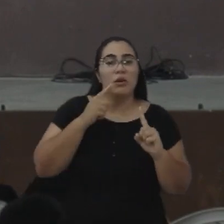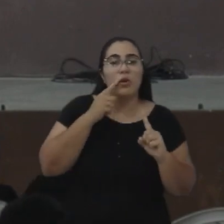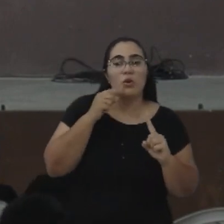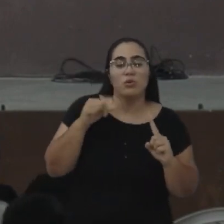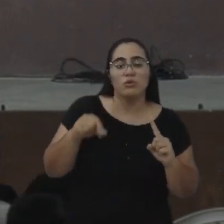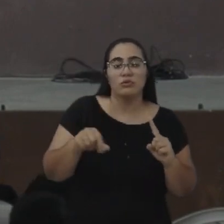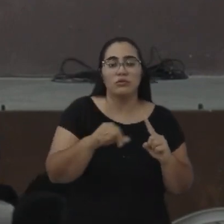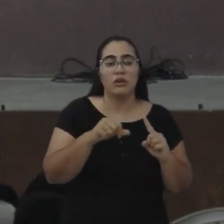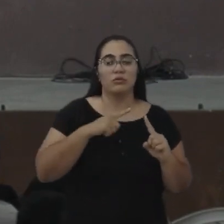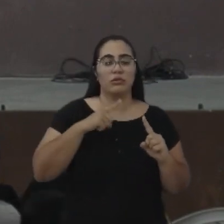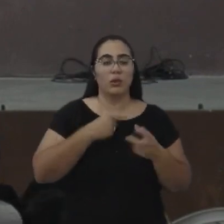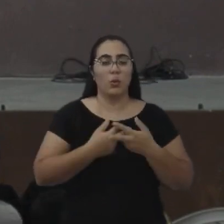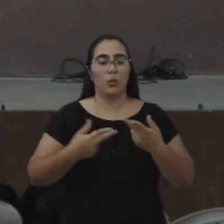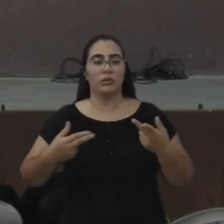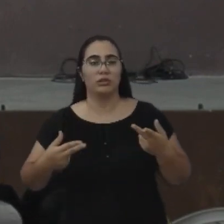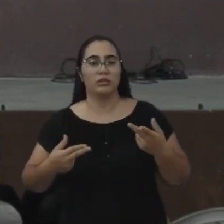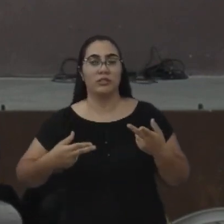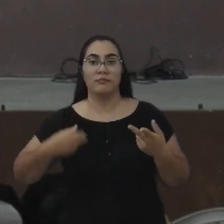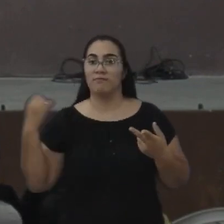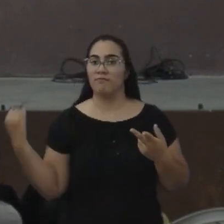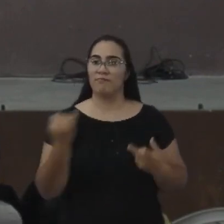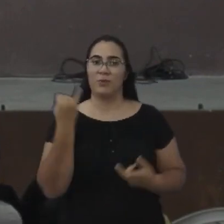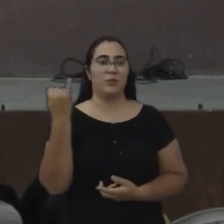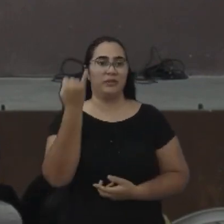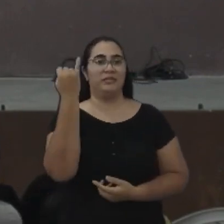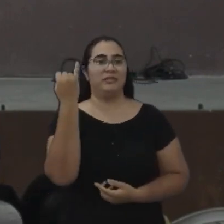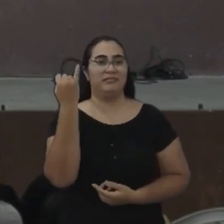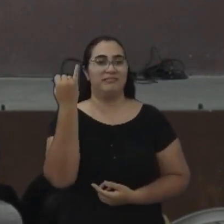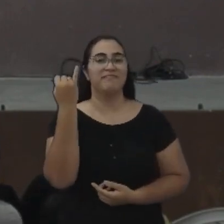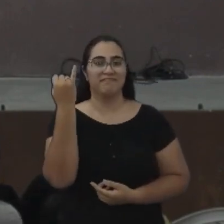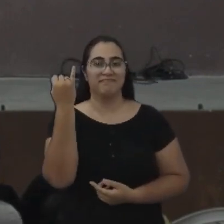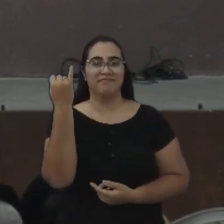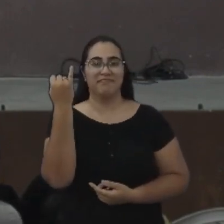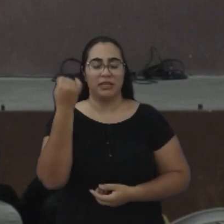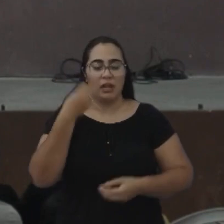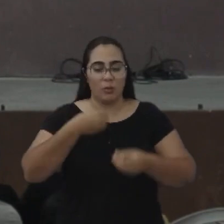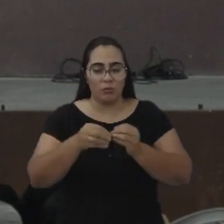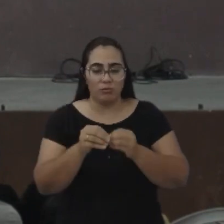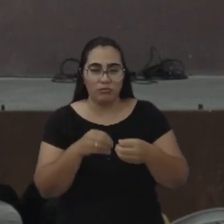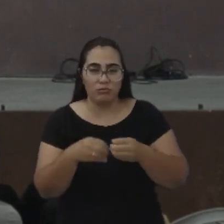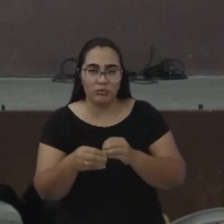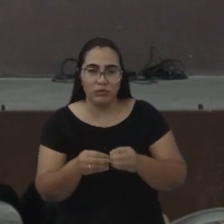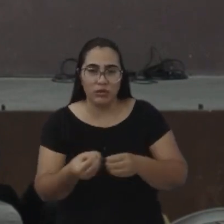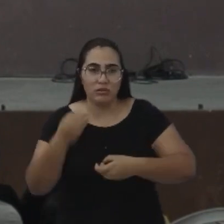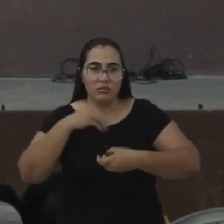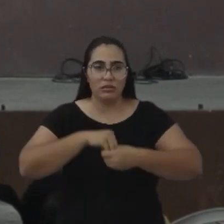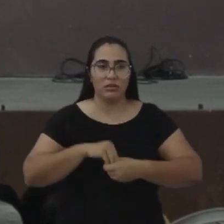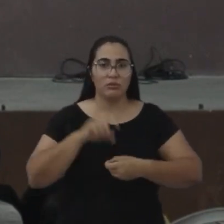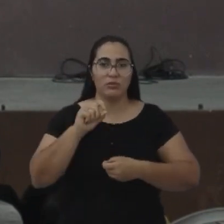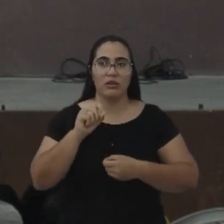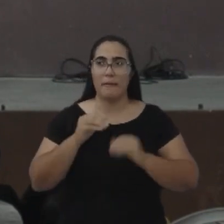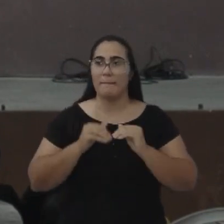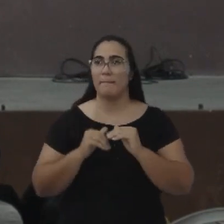propriedades excepcionais. E de longe, as propriedades do sal ultrapassam o seu